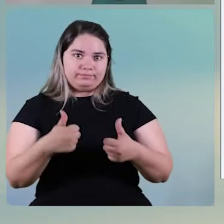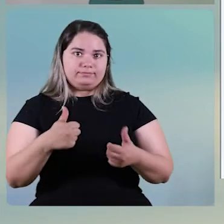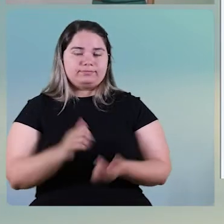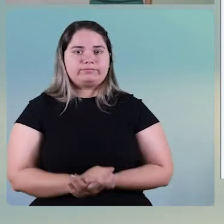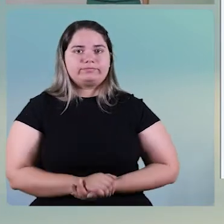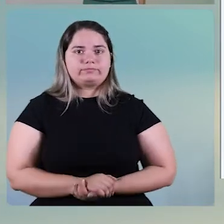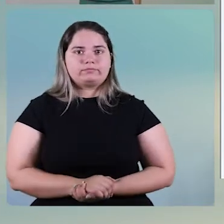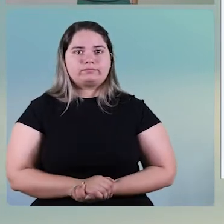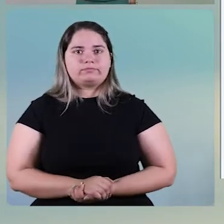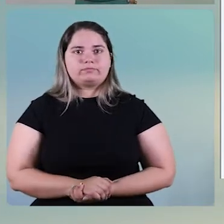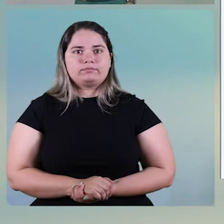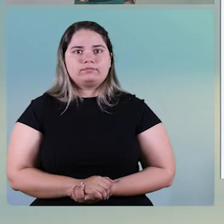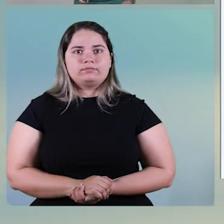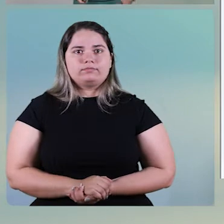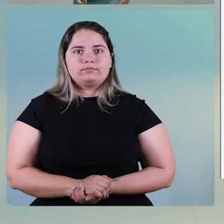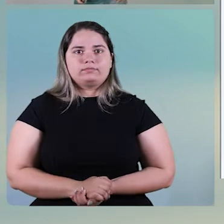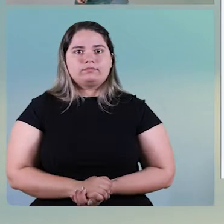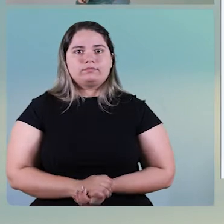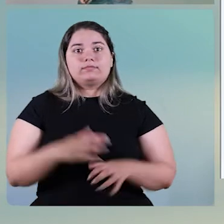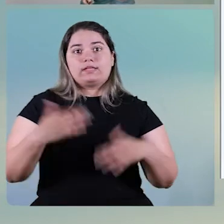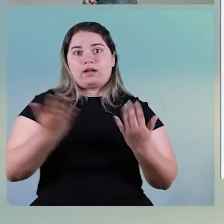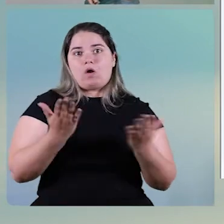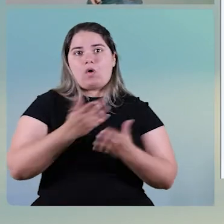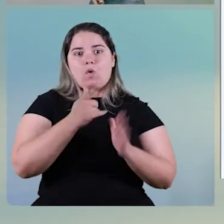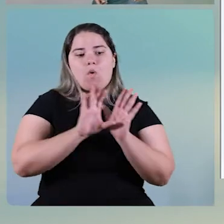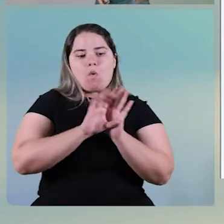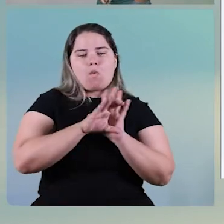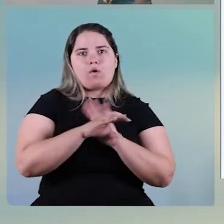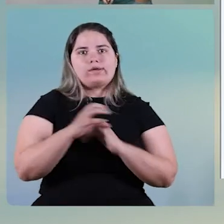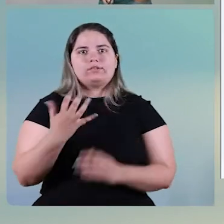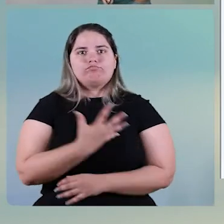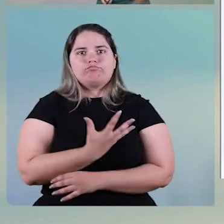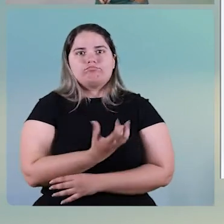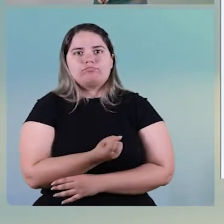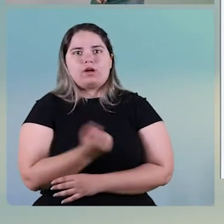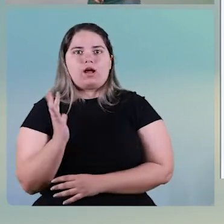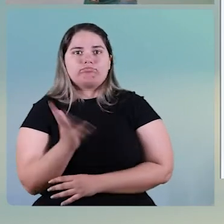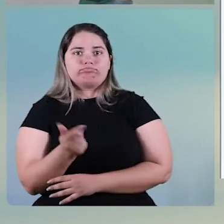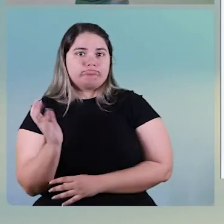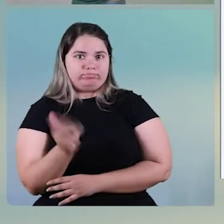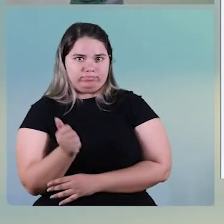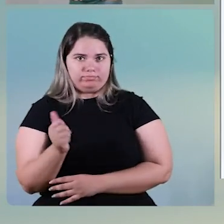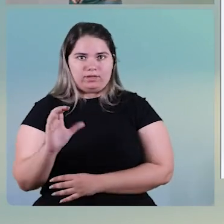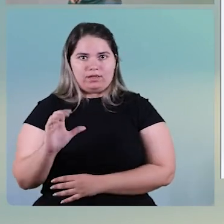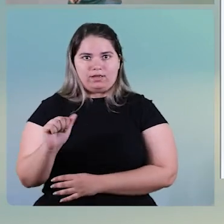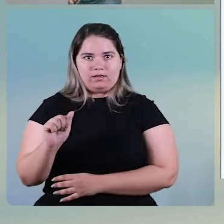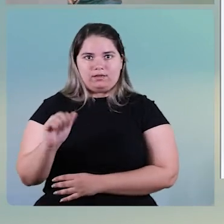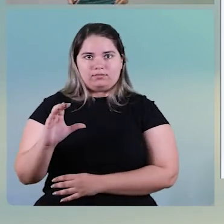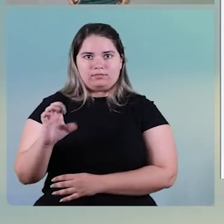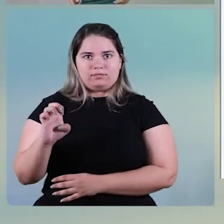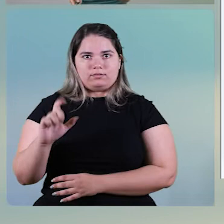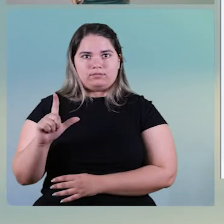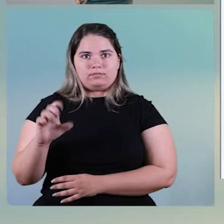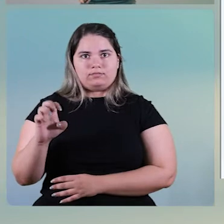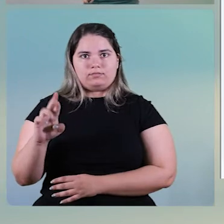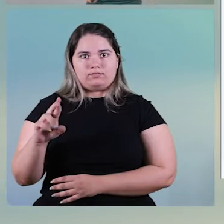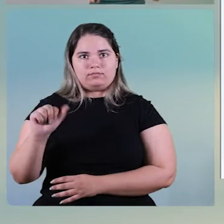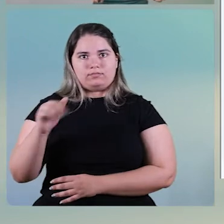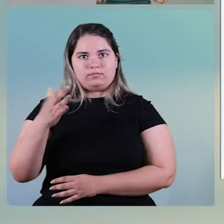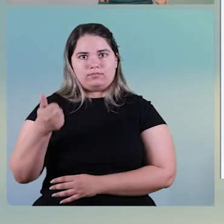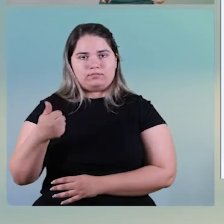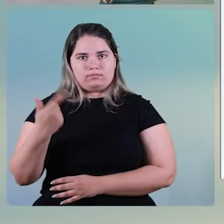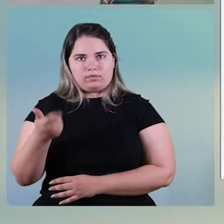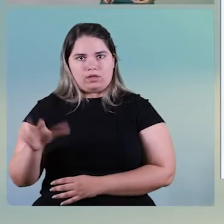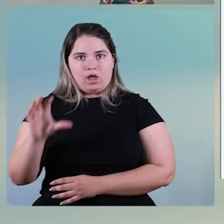Ok? Vamos então ao conceito de aceleração. Enquanto a velocidade trata da taxa de variação